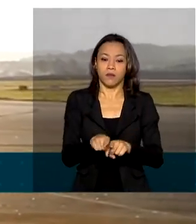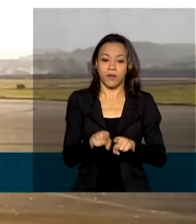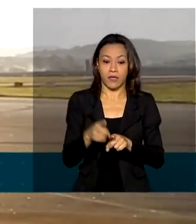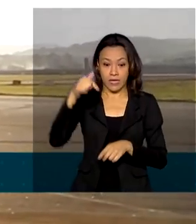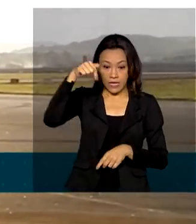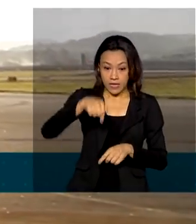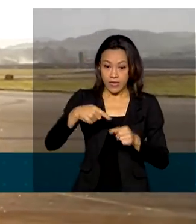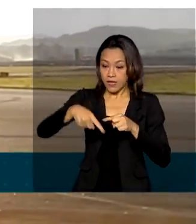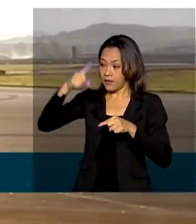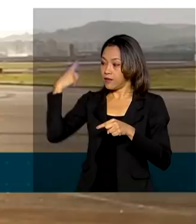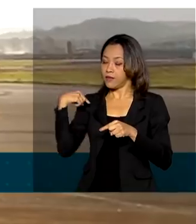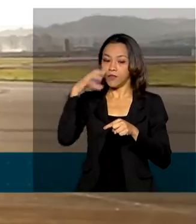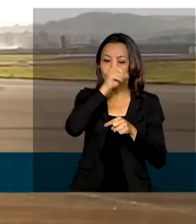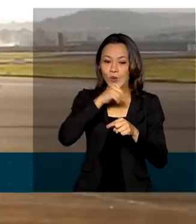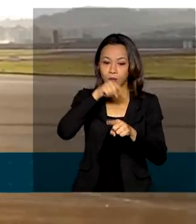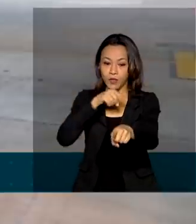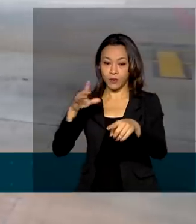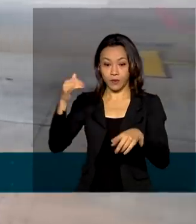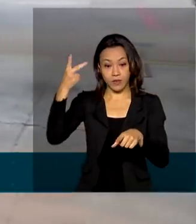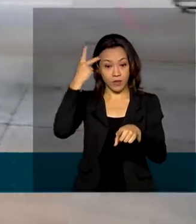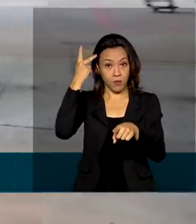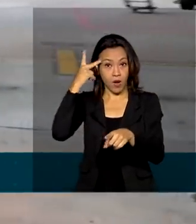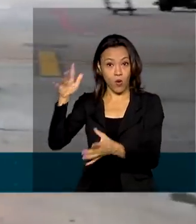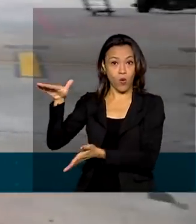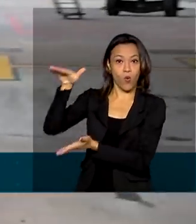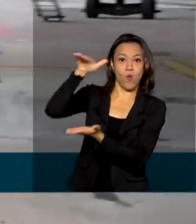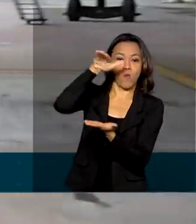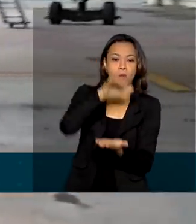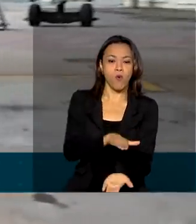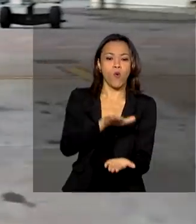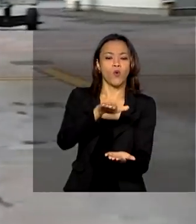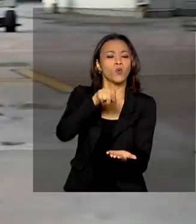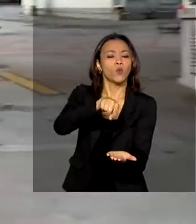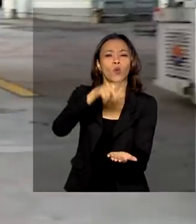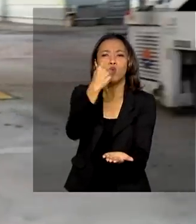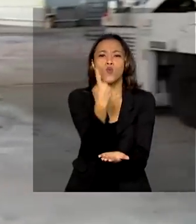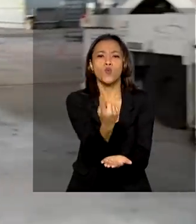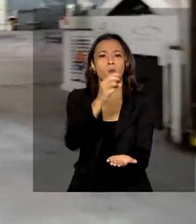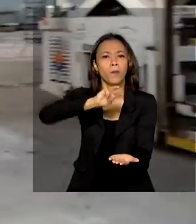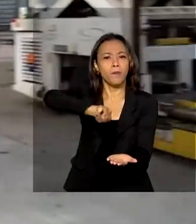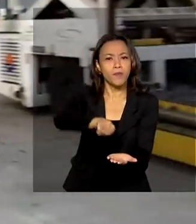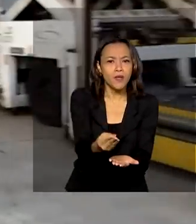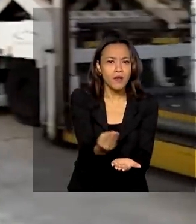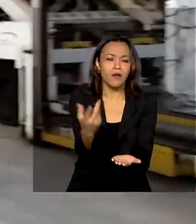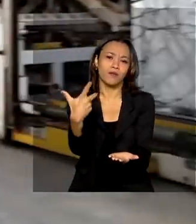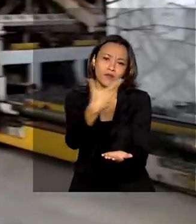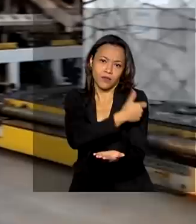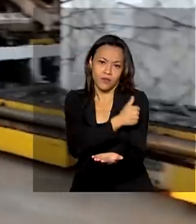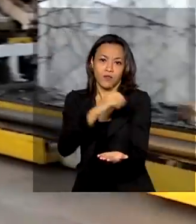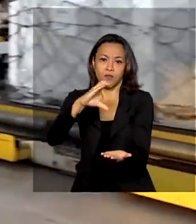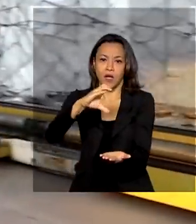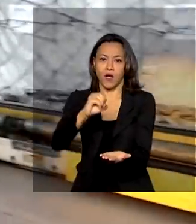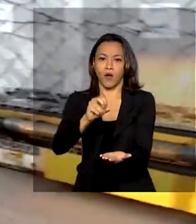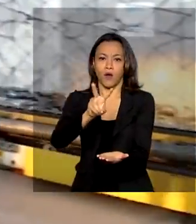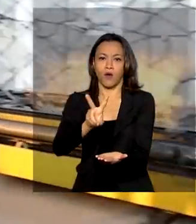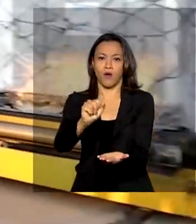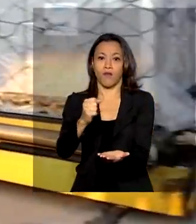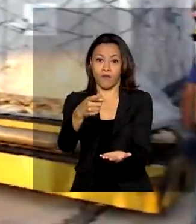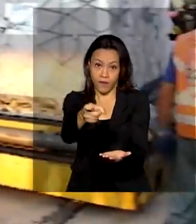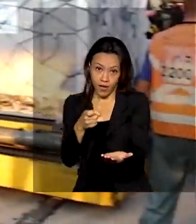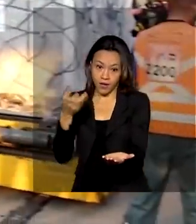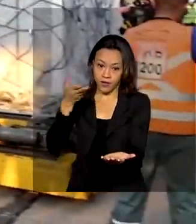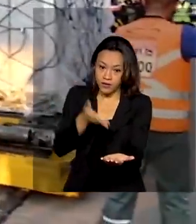chegou ao aeroporto de Guarulhos em São Paulo a carga com um milhão de doses do consórcio Global kovacs Facilite